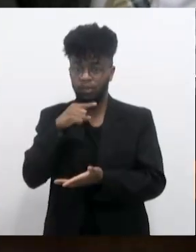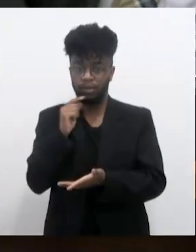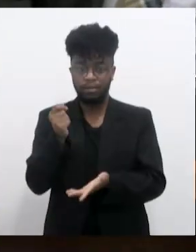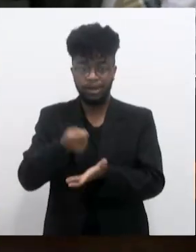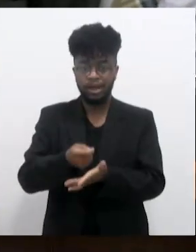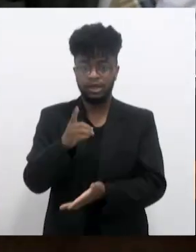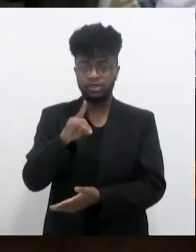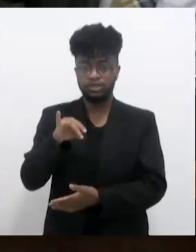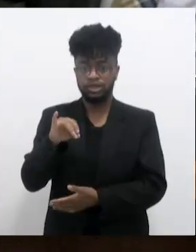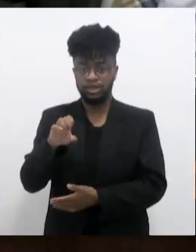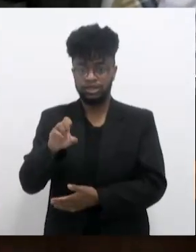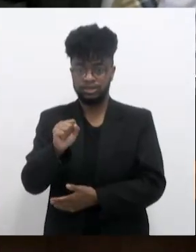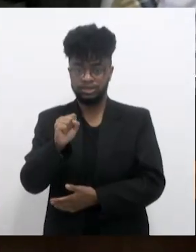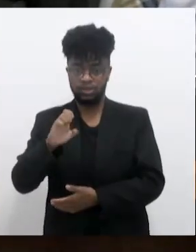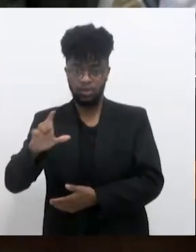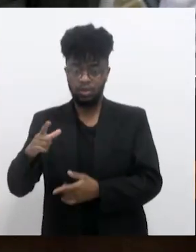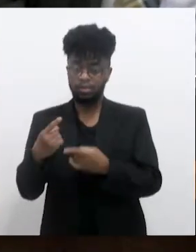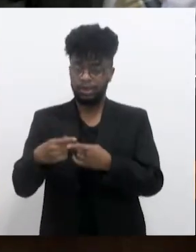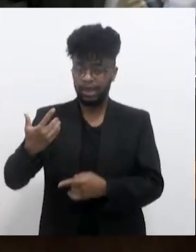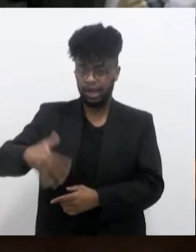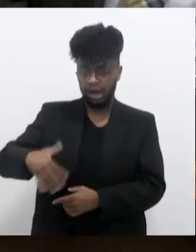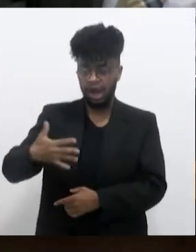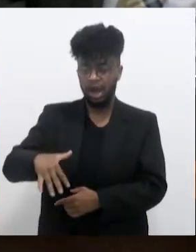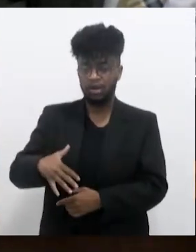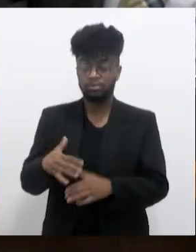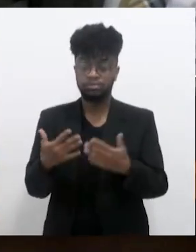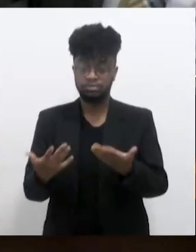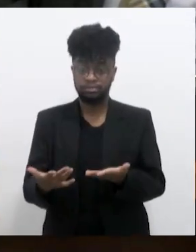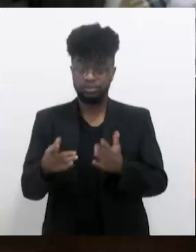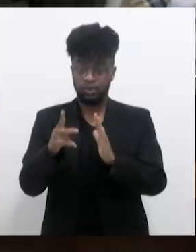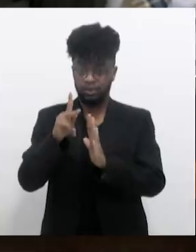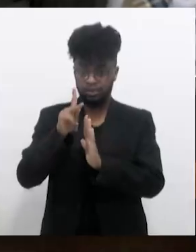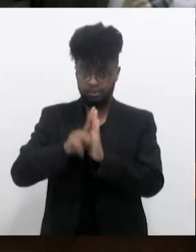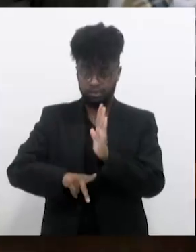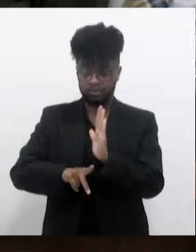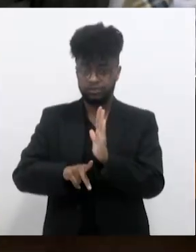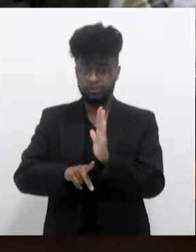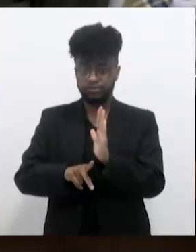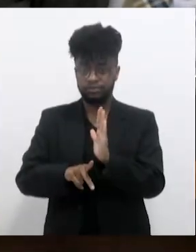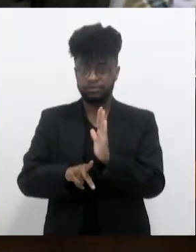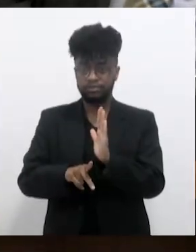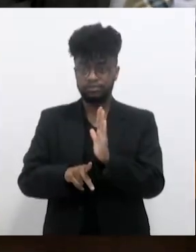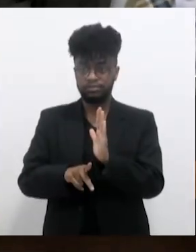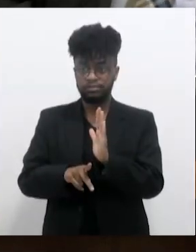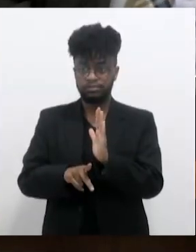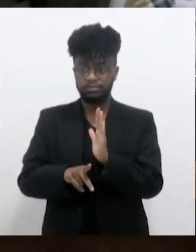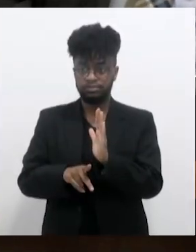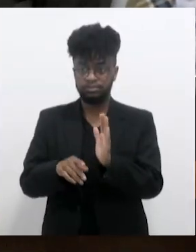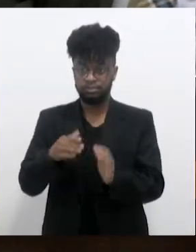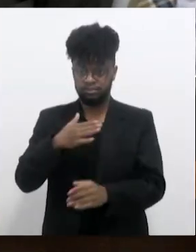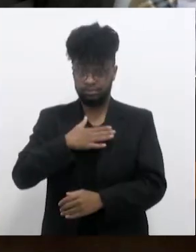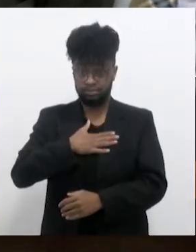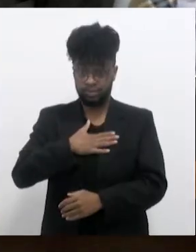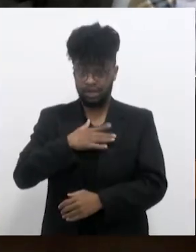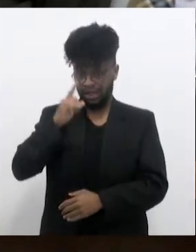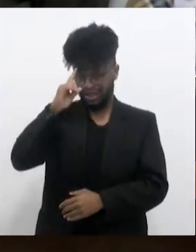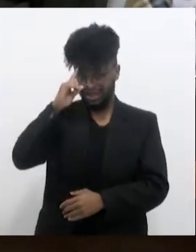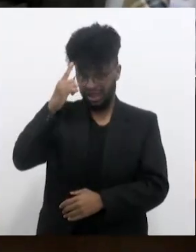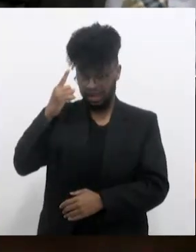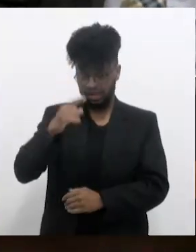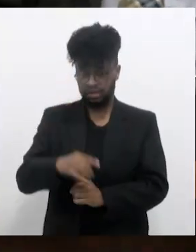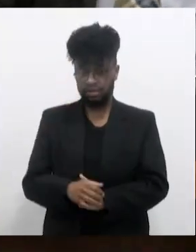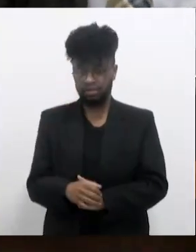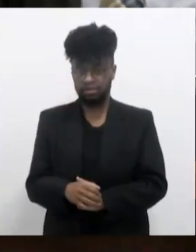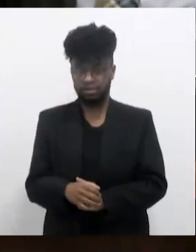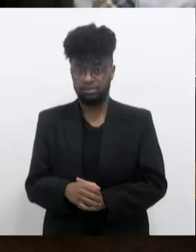diesel, que é muito caro, muito custoso. Então, esse projeto, ele na minha ideia,